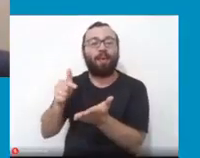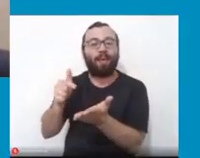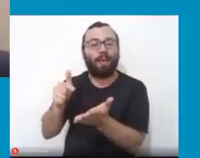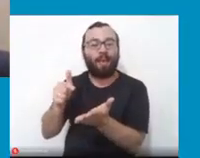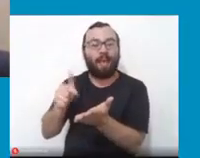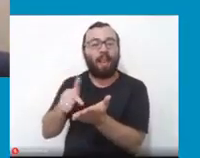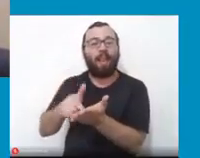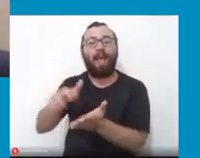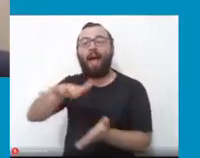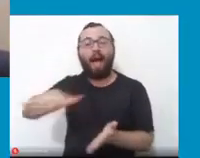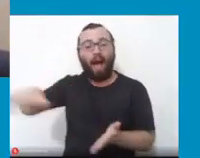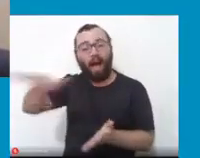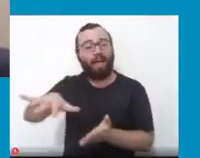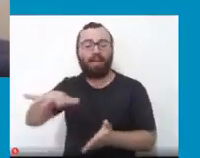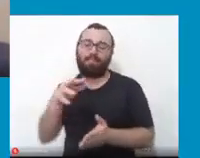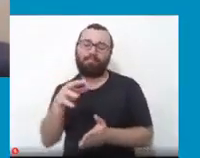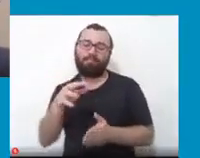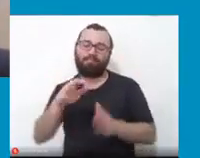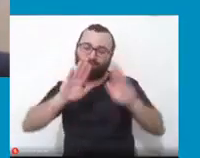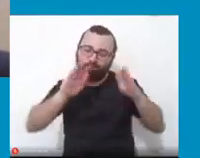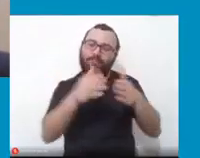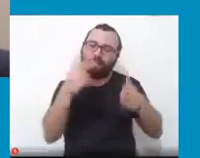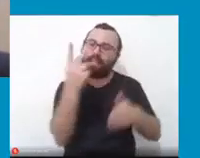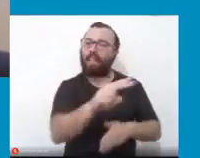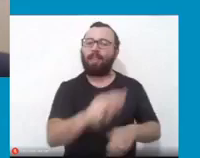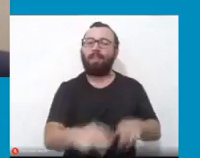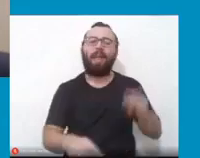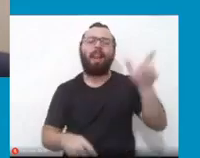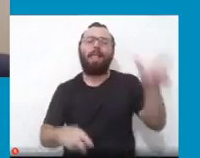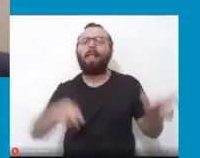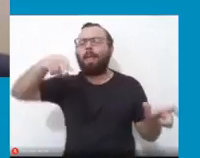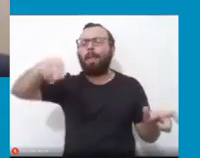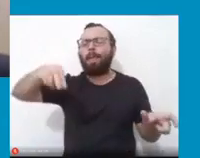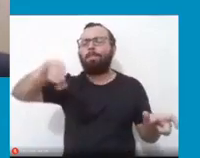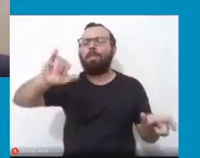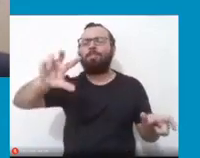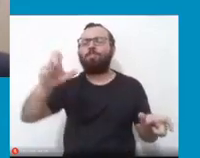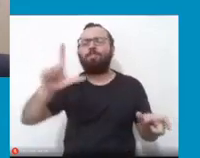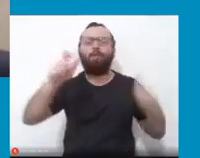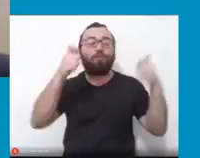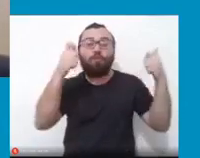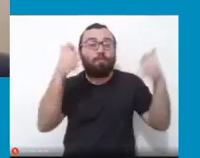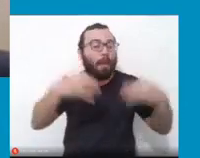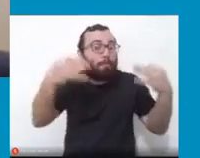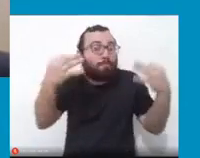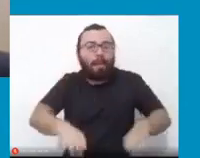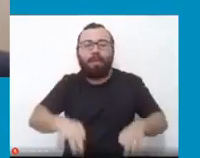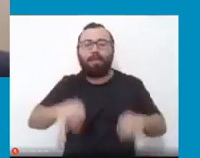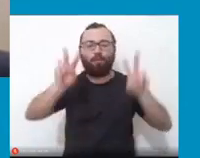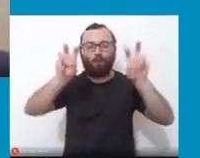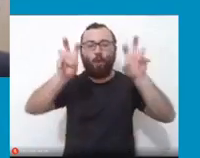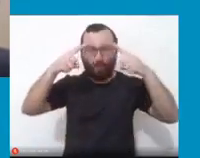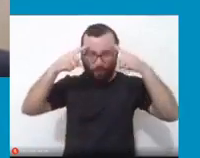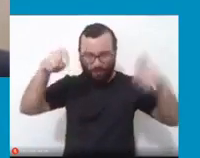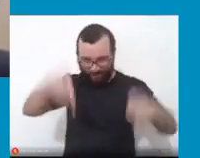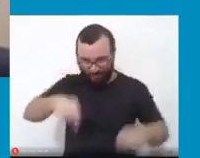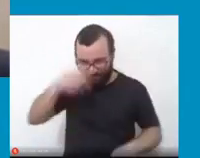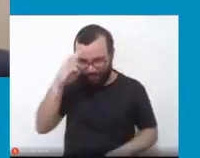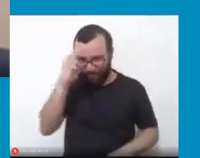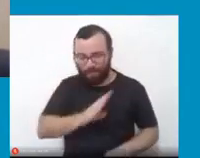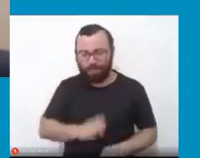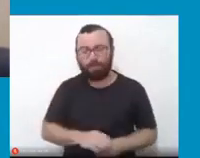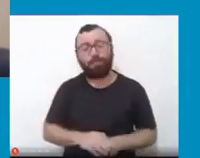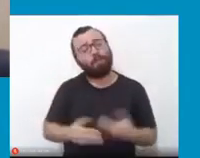área de especialidade dele, o Michel é um grande especialista na questão da violência no Brasil, né? Então a gente convidou